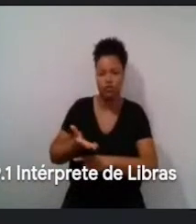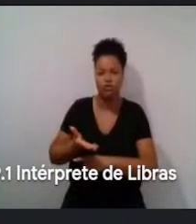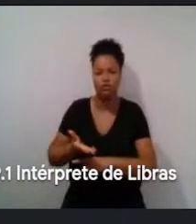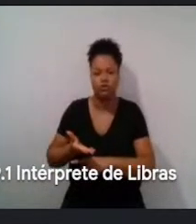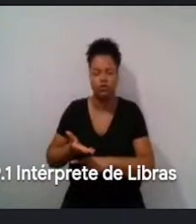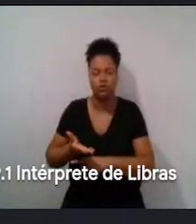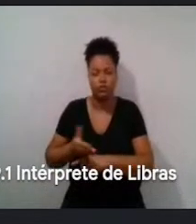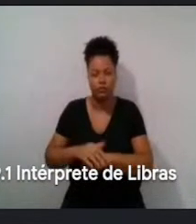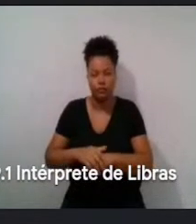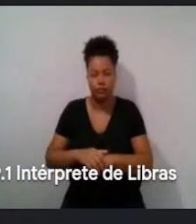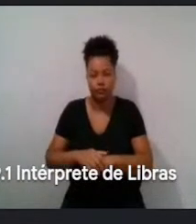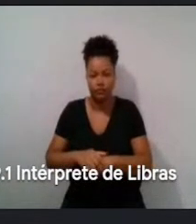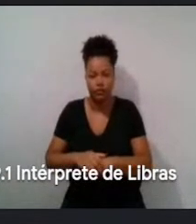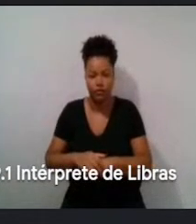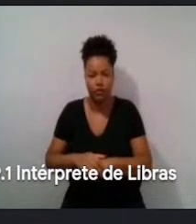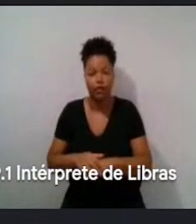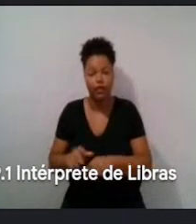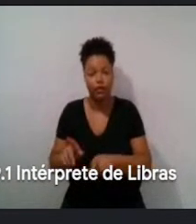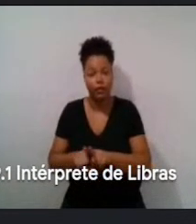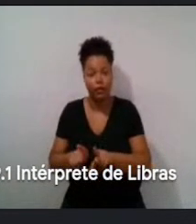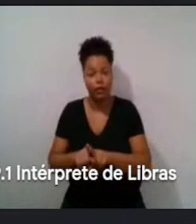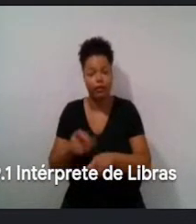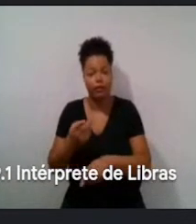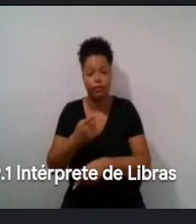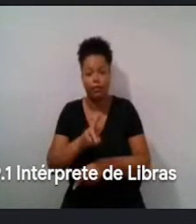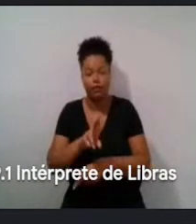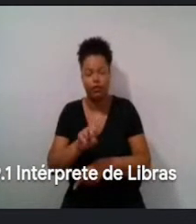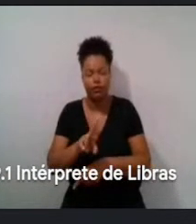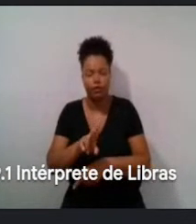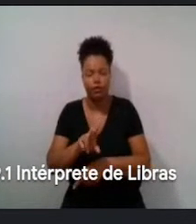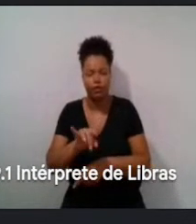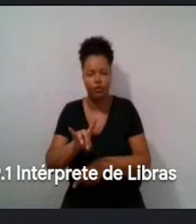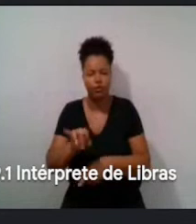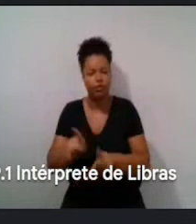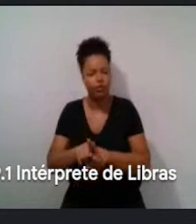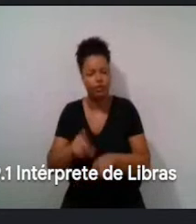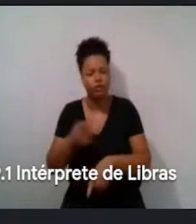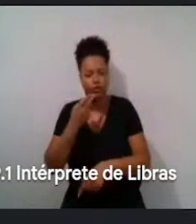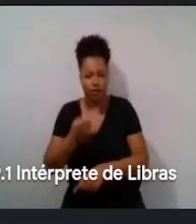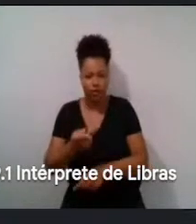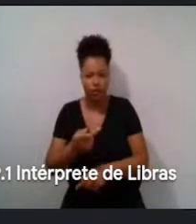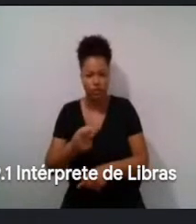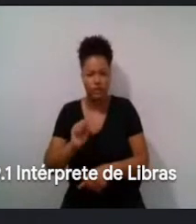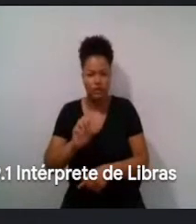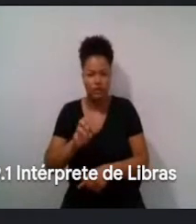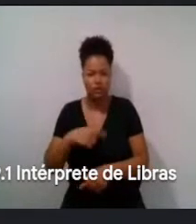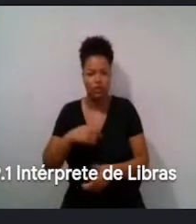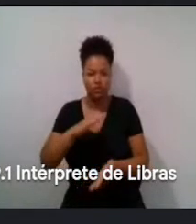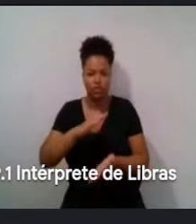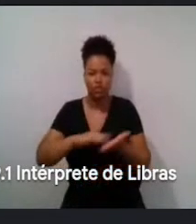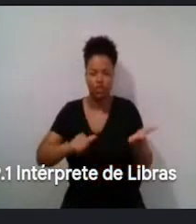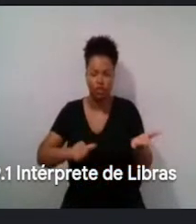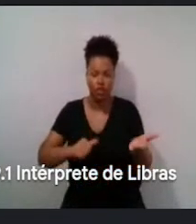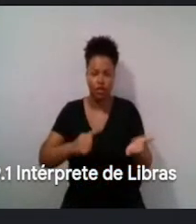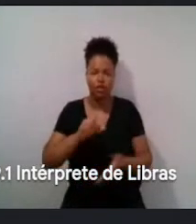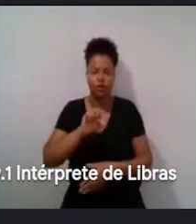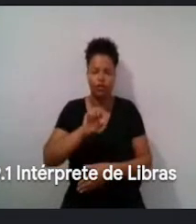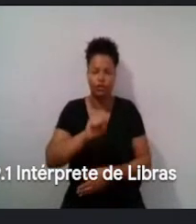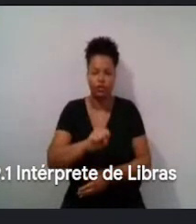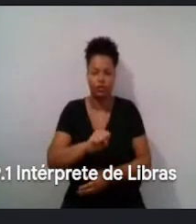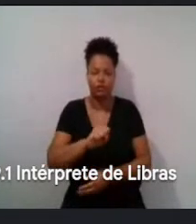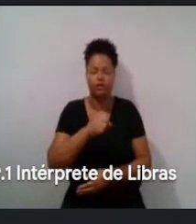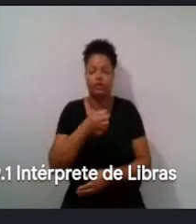doutora procuradoria também fez menção a isso. Se nós tirarmos os R$ 800 referente ao